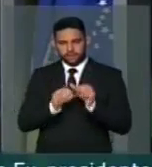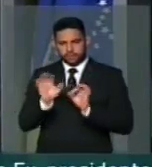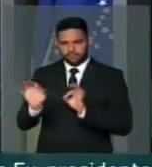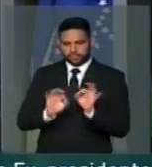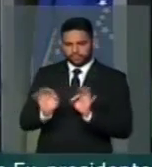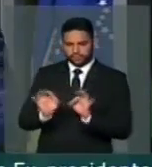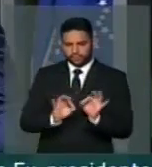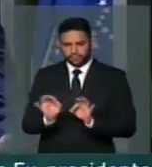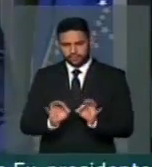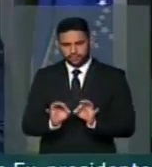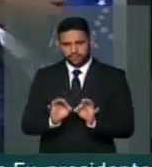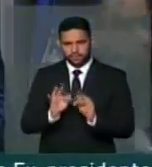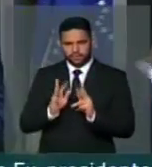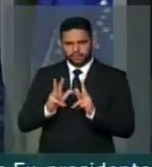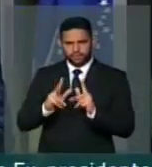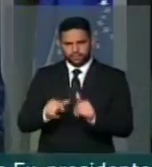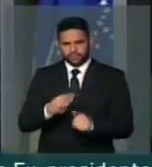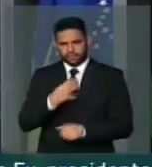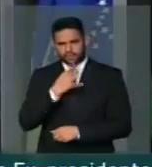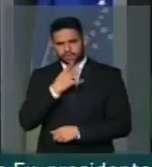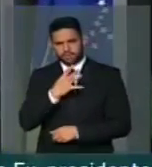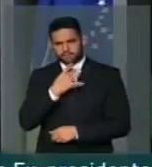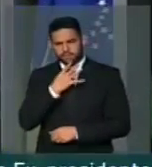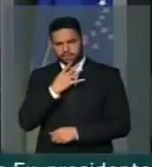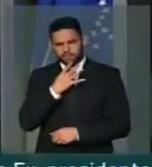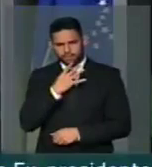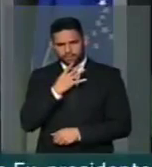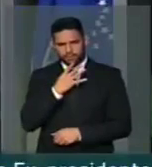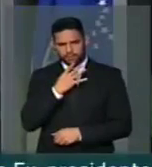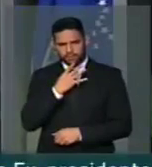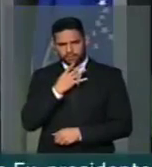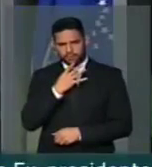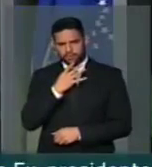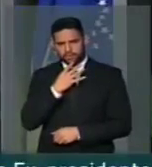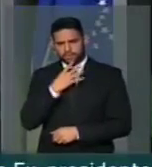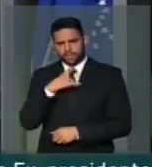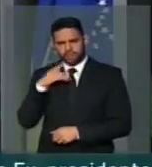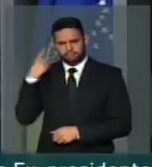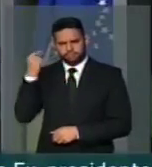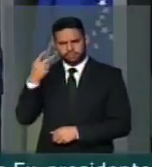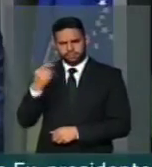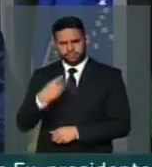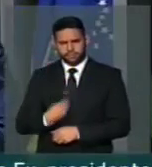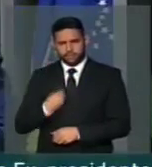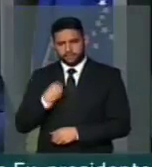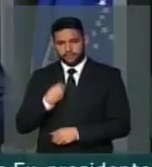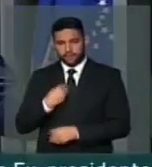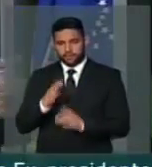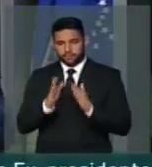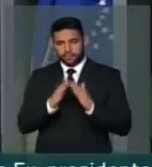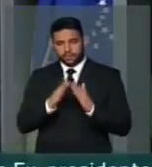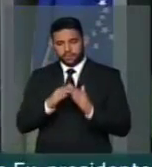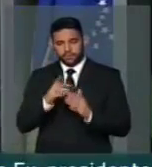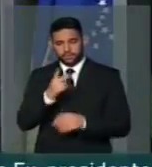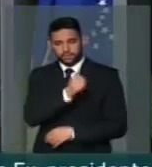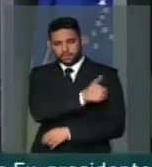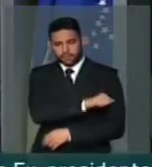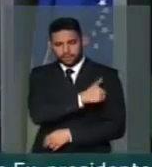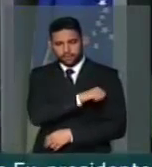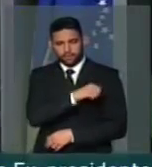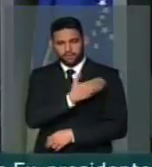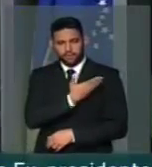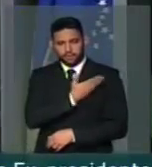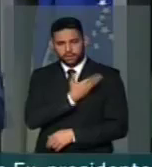Ceará, e ele, com todo esse seu conhecimento, adquirido ao longo da sua vida, inclusive no Rio de Janeiro, colega de quarto na